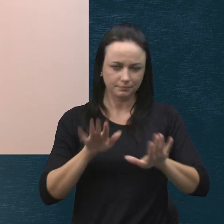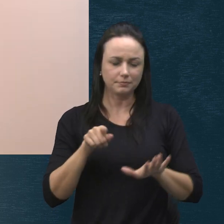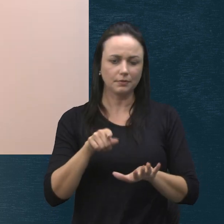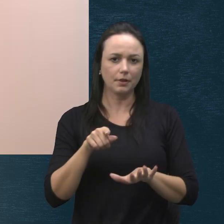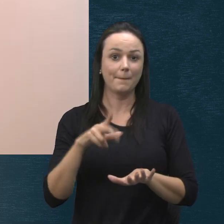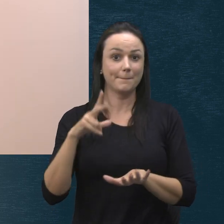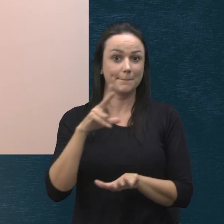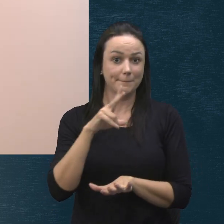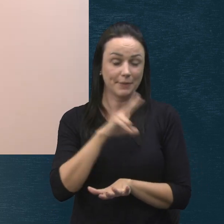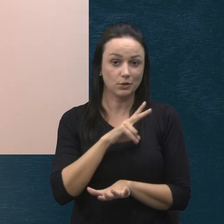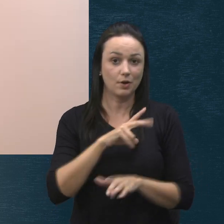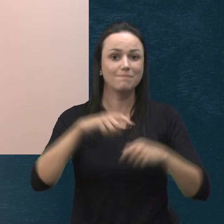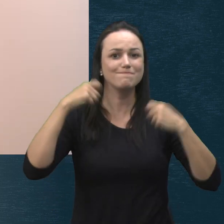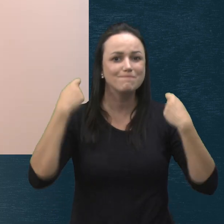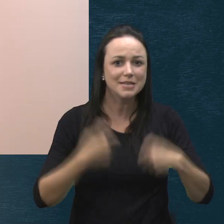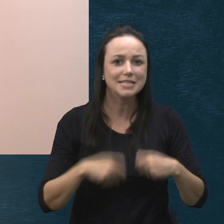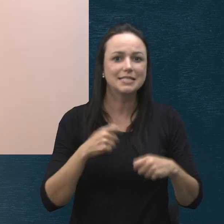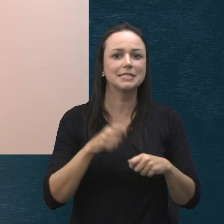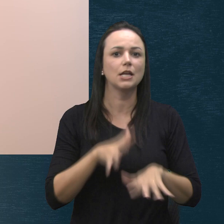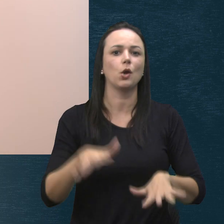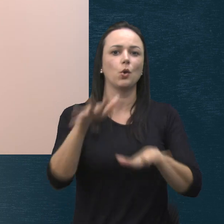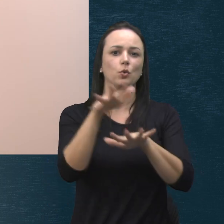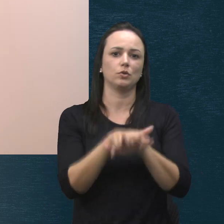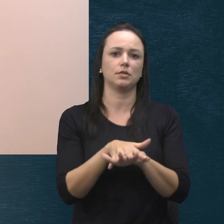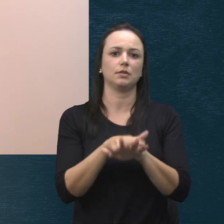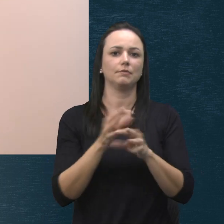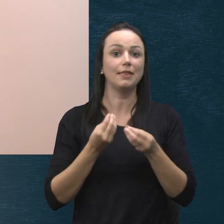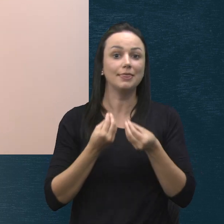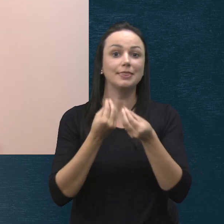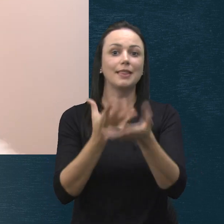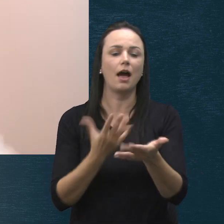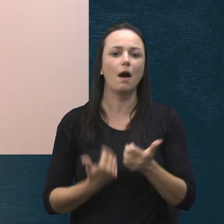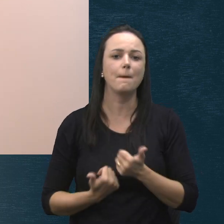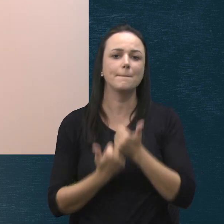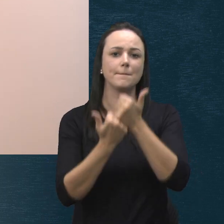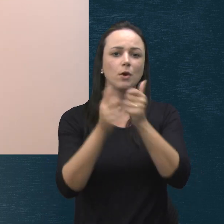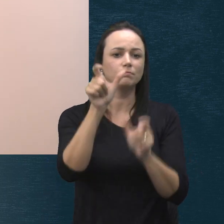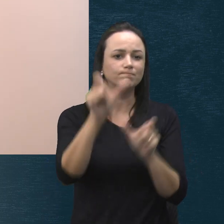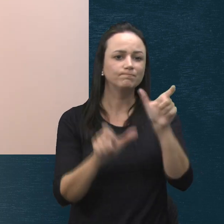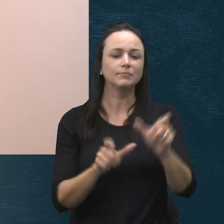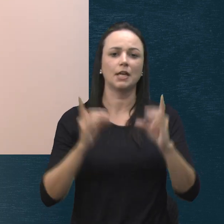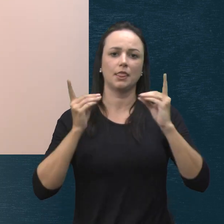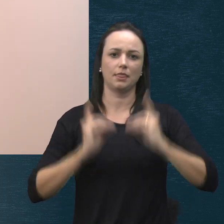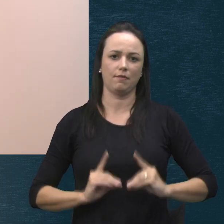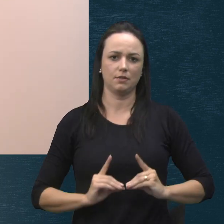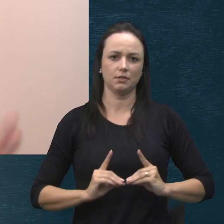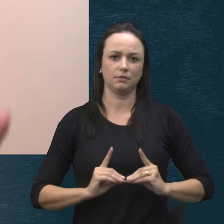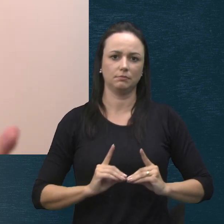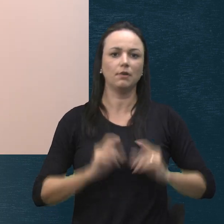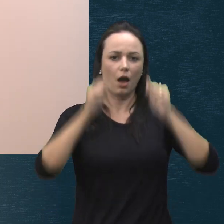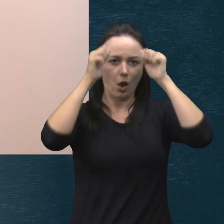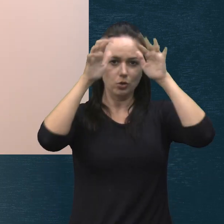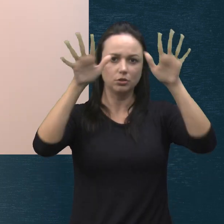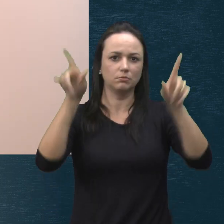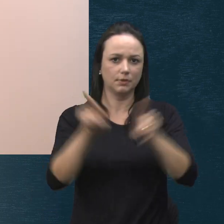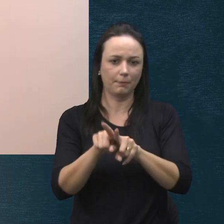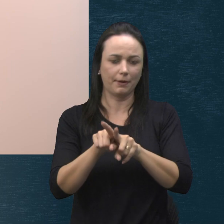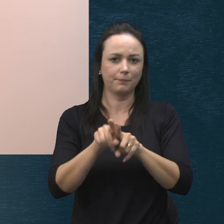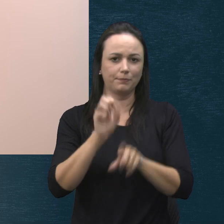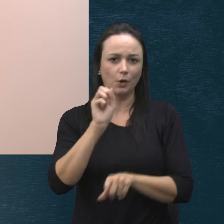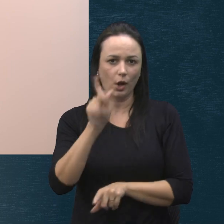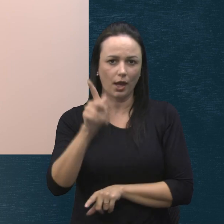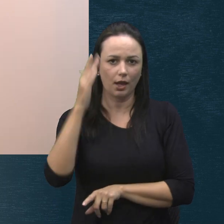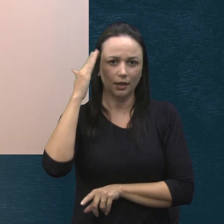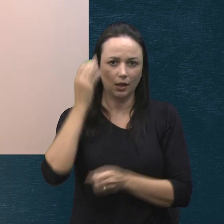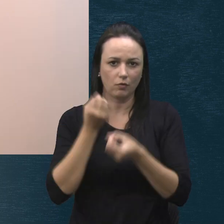isso. Ela necessariamente tem que ser inclusiva, isto é, ela tem que ofertar o apoio para indivíduos com deficiência, incluindo autismo, ok?